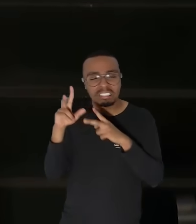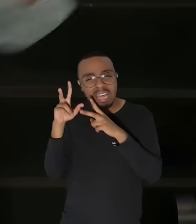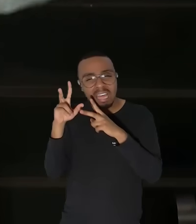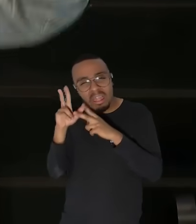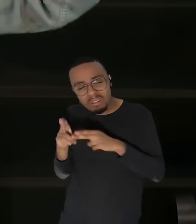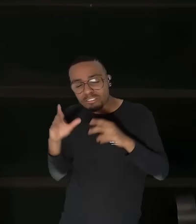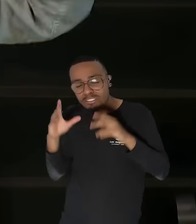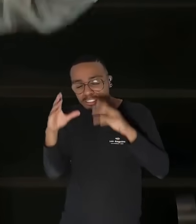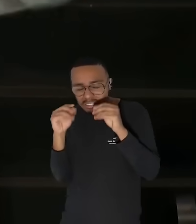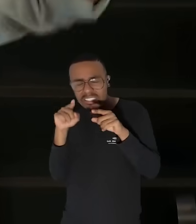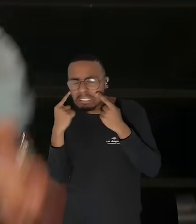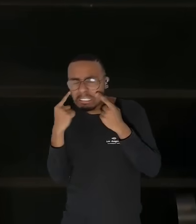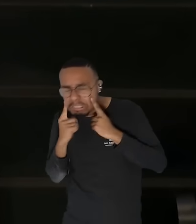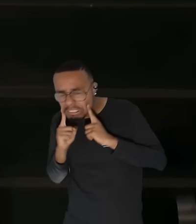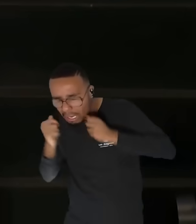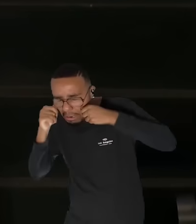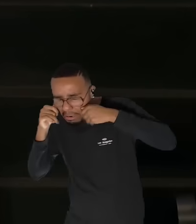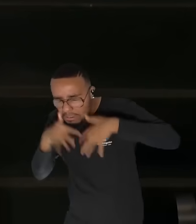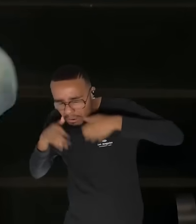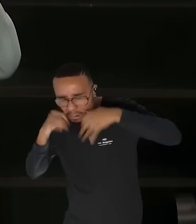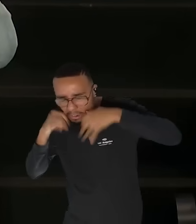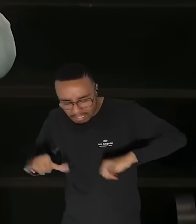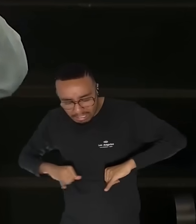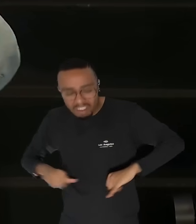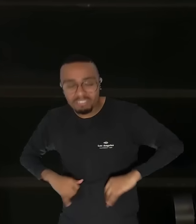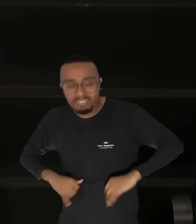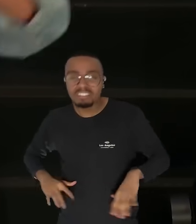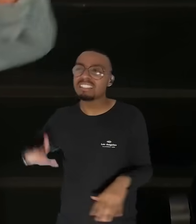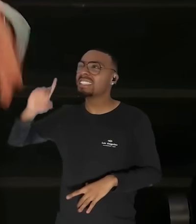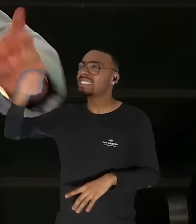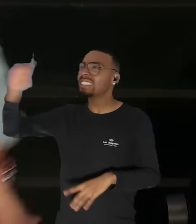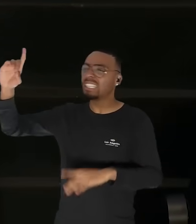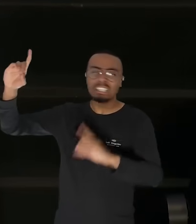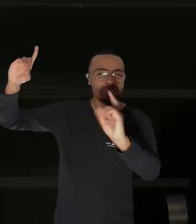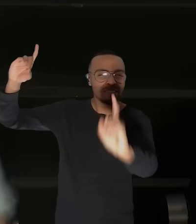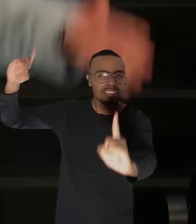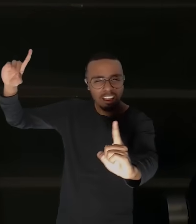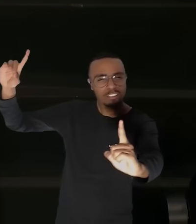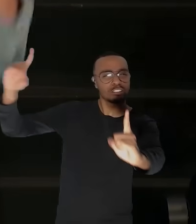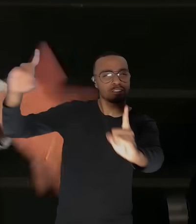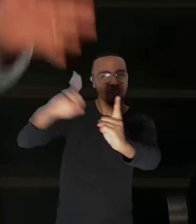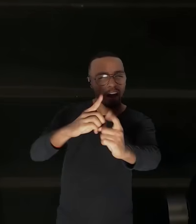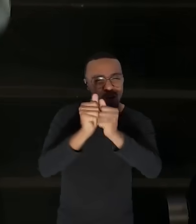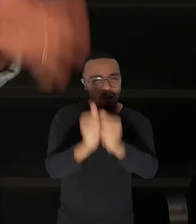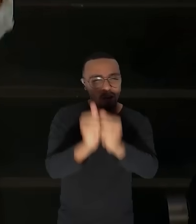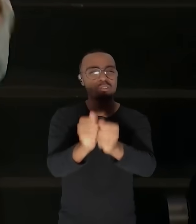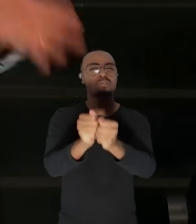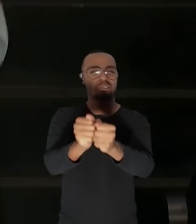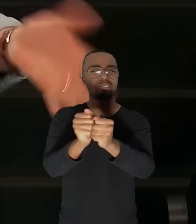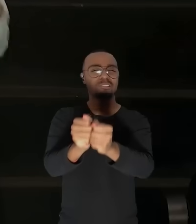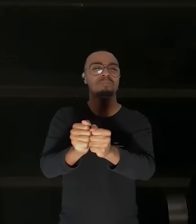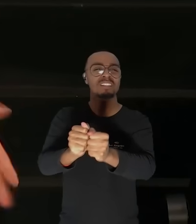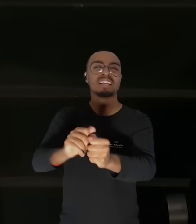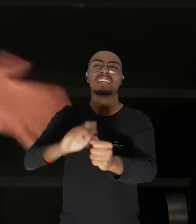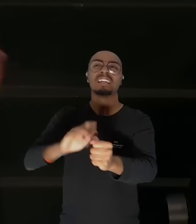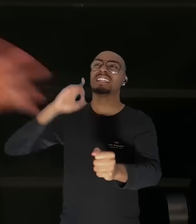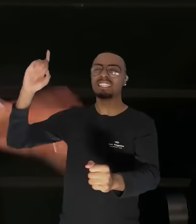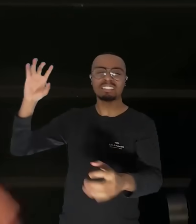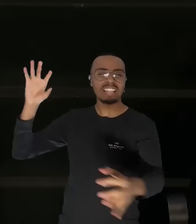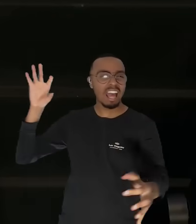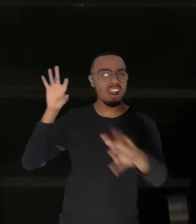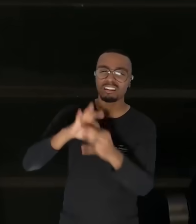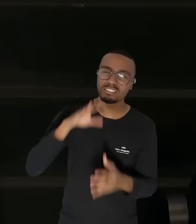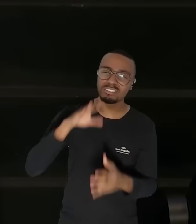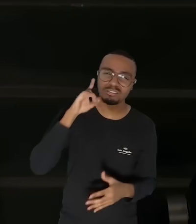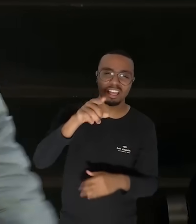cama? Ele está no meio disso. E Ele está dizendo, eu estou te avisando antes, em nome, eu estou com você, eu estou cuidando